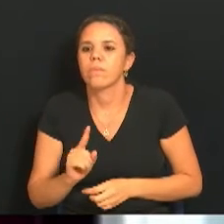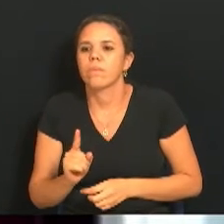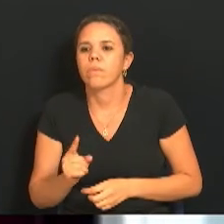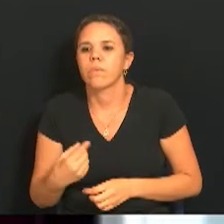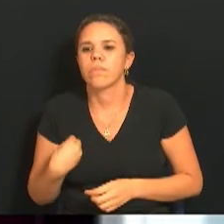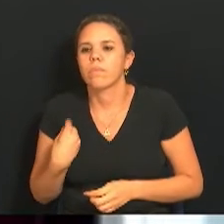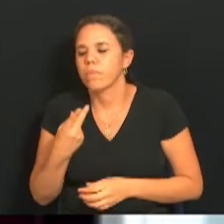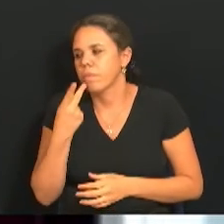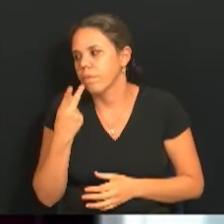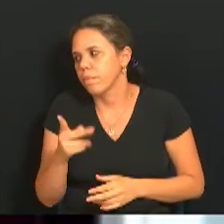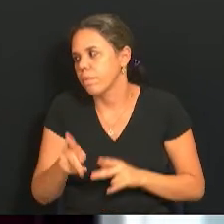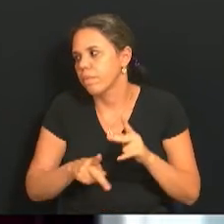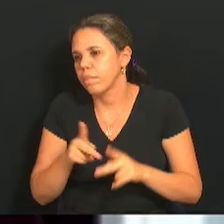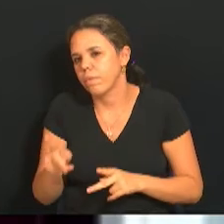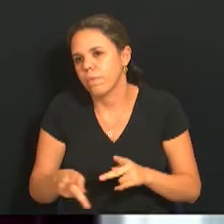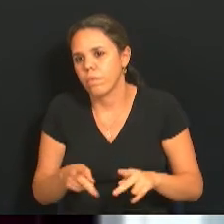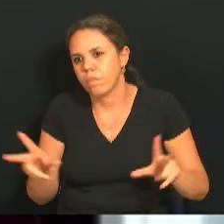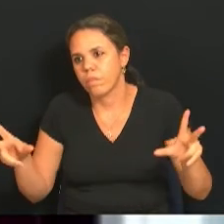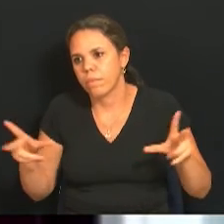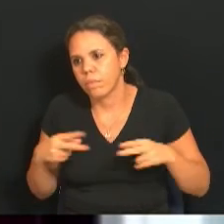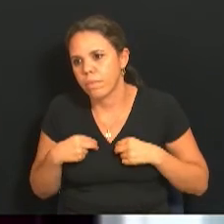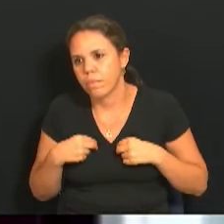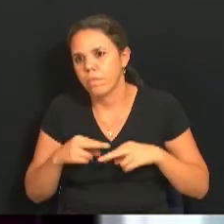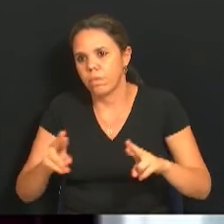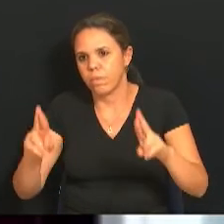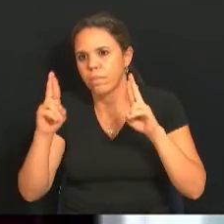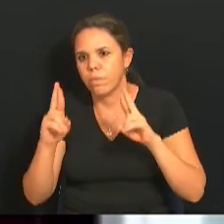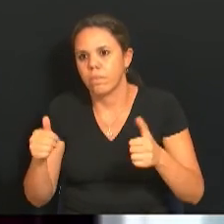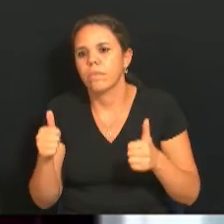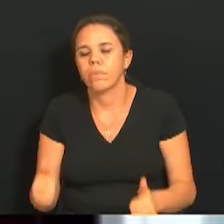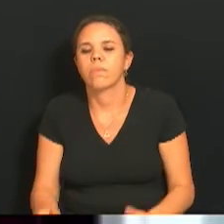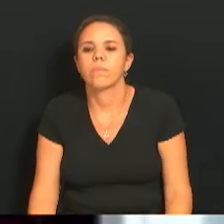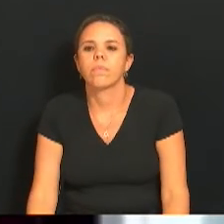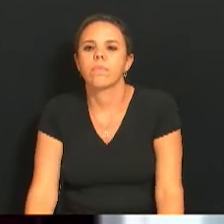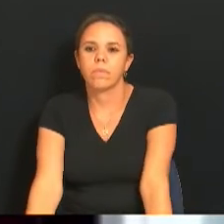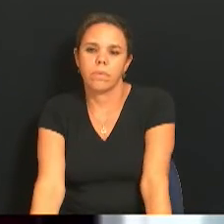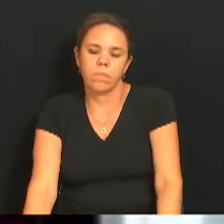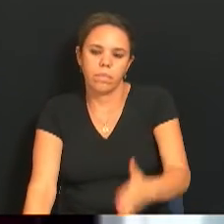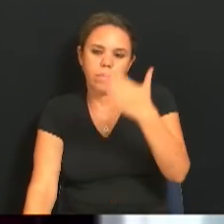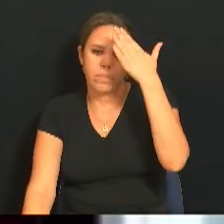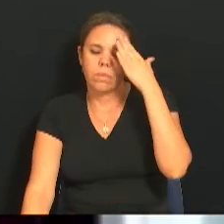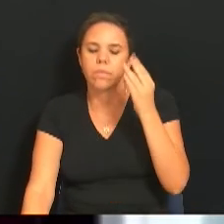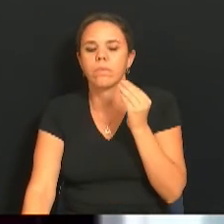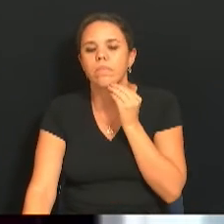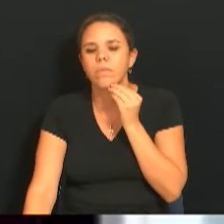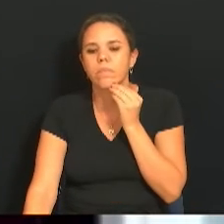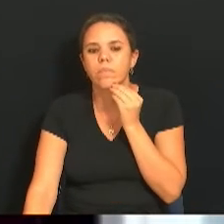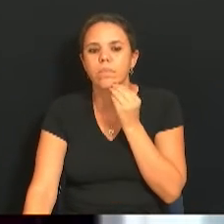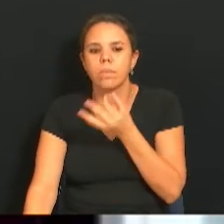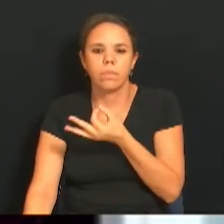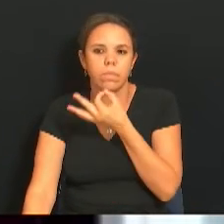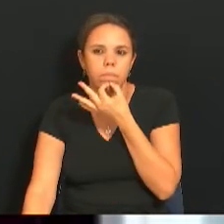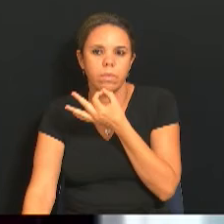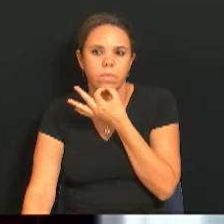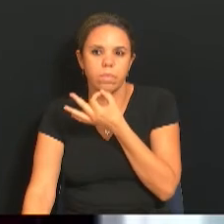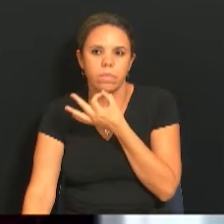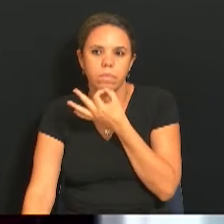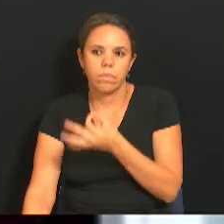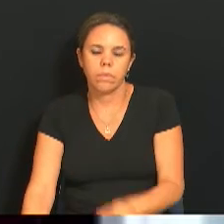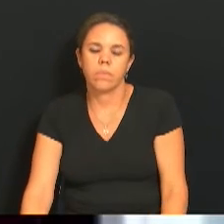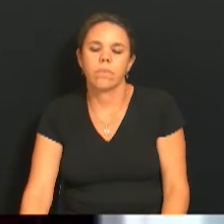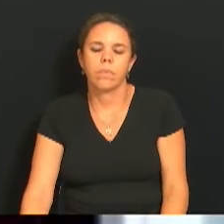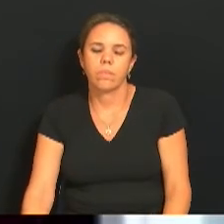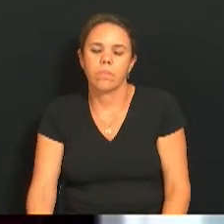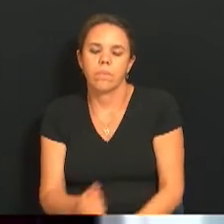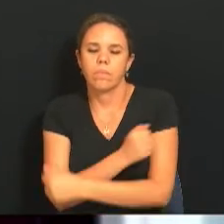de pessoas que merecem toda a dignidade, né? Então, eu agradeço o espaço para poder me manifestar e deixo aqui o meu